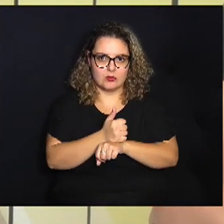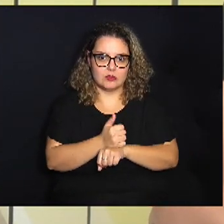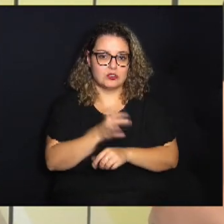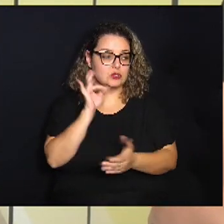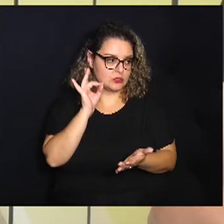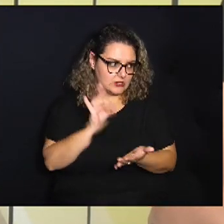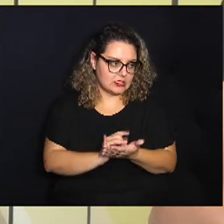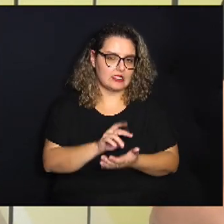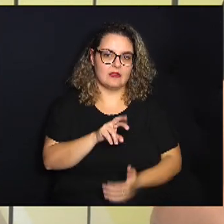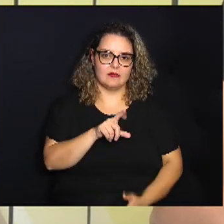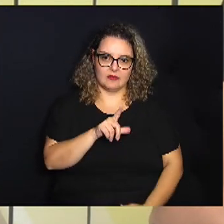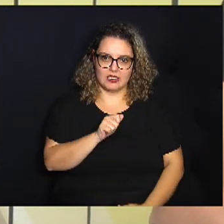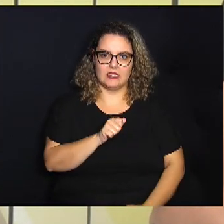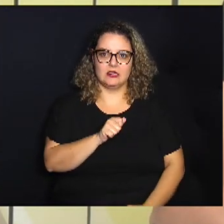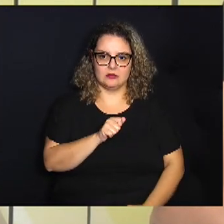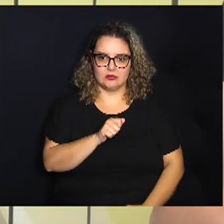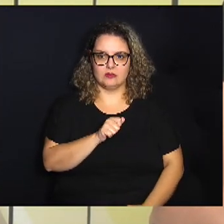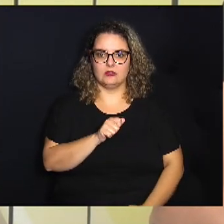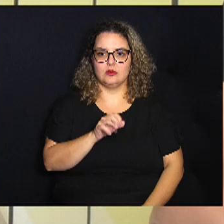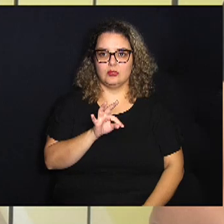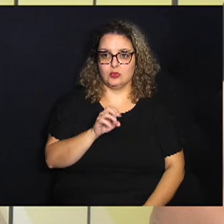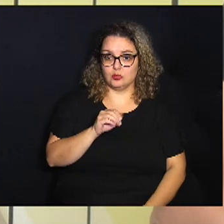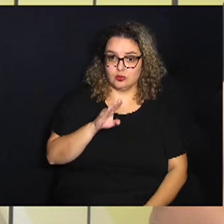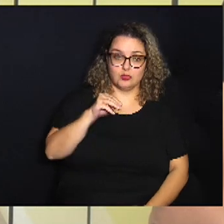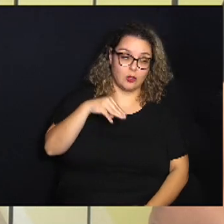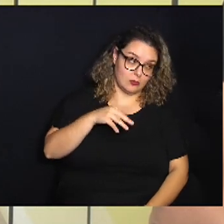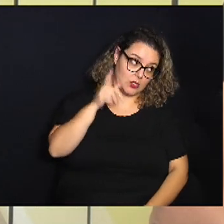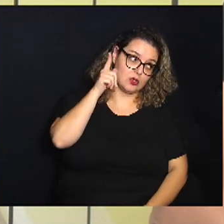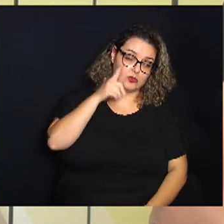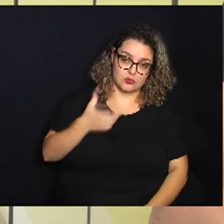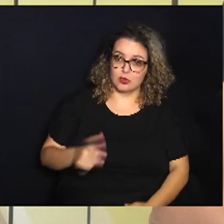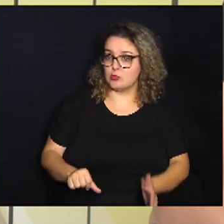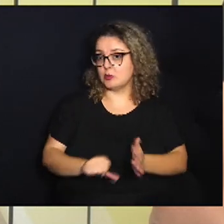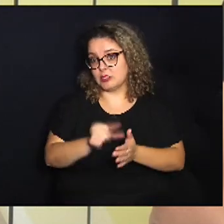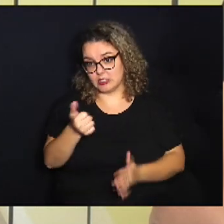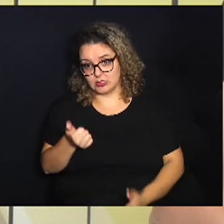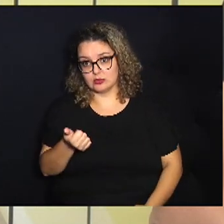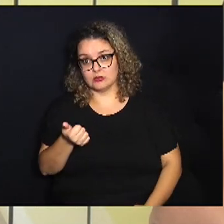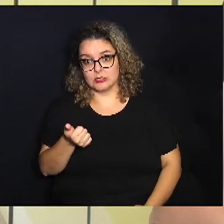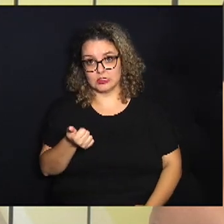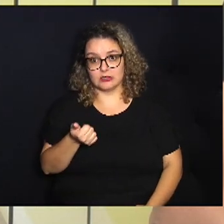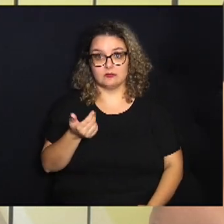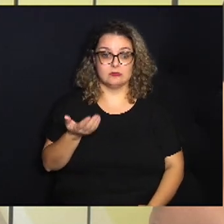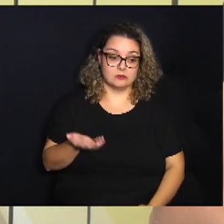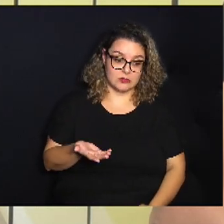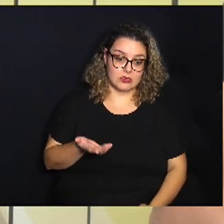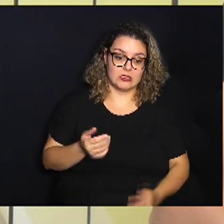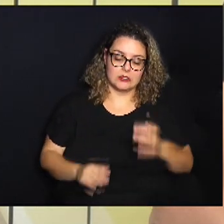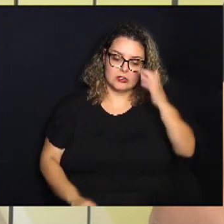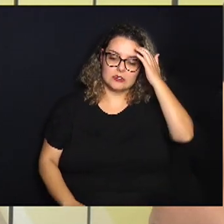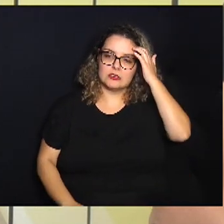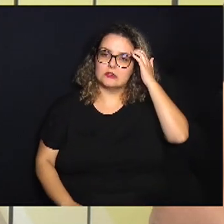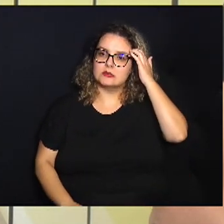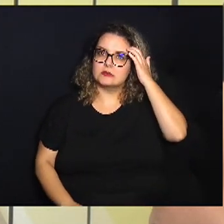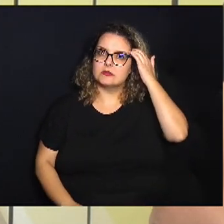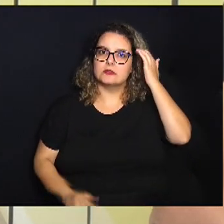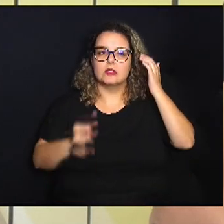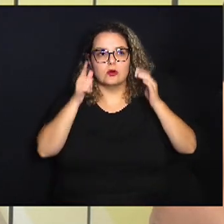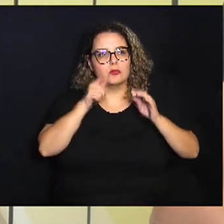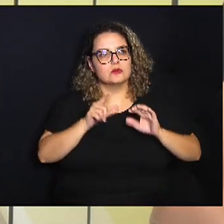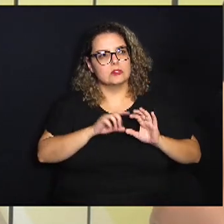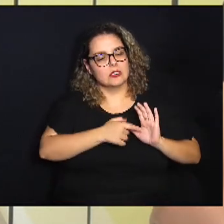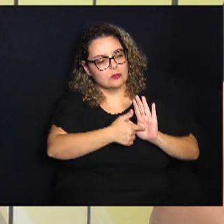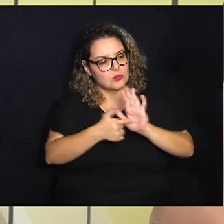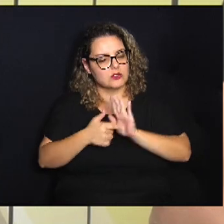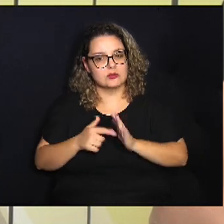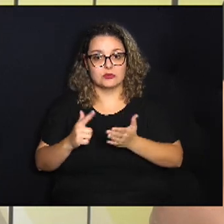vela. O Tobin Grael conseguiu, foi o pioneiro. Então a gente consegue mostrar no livro também os